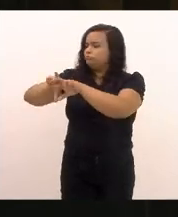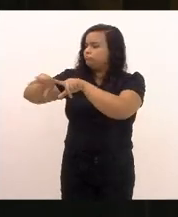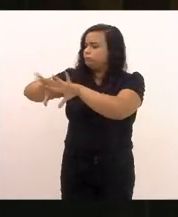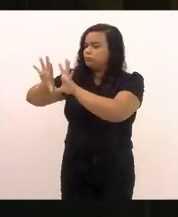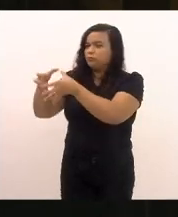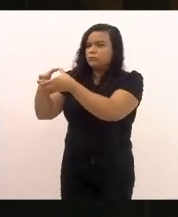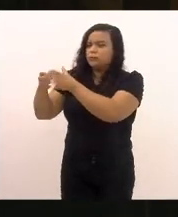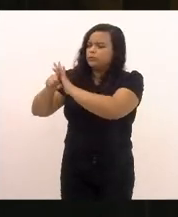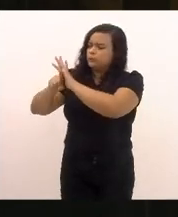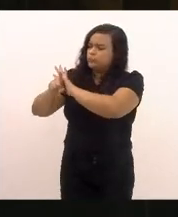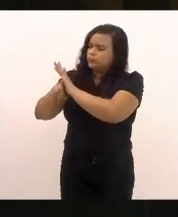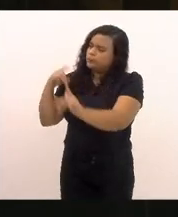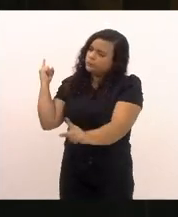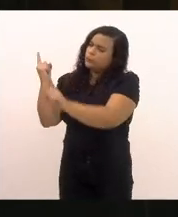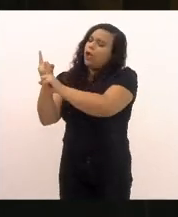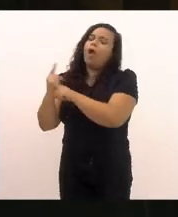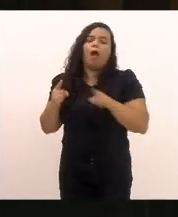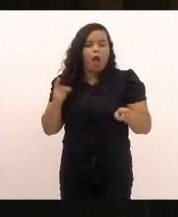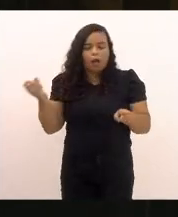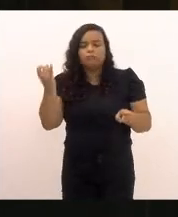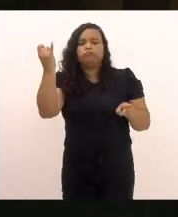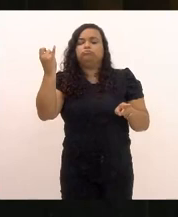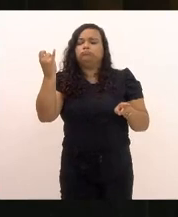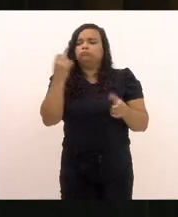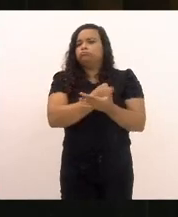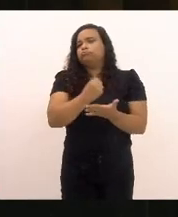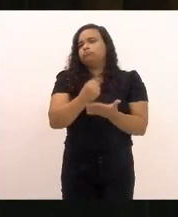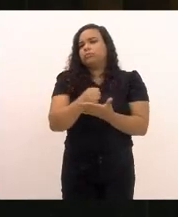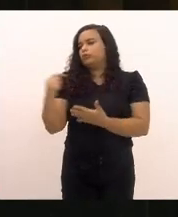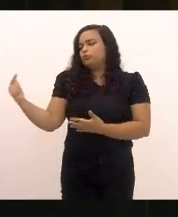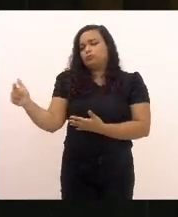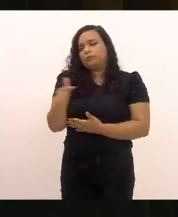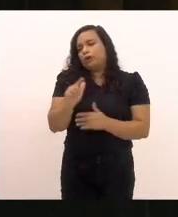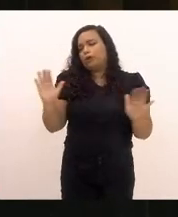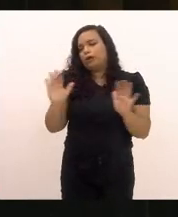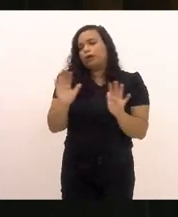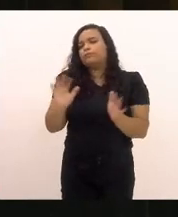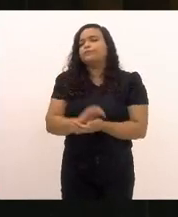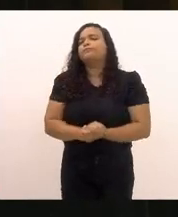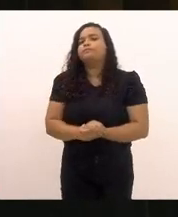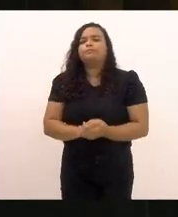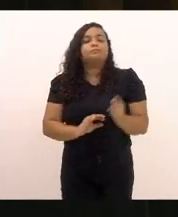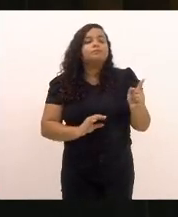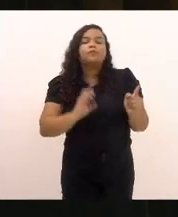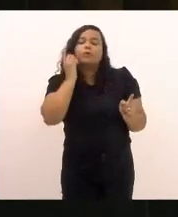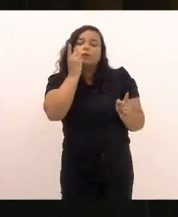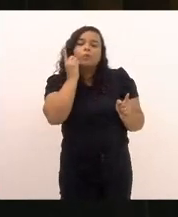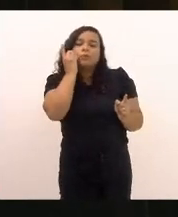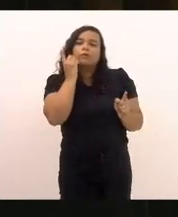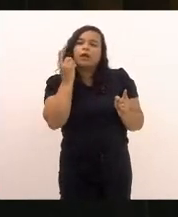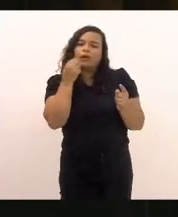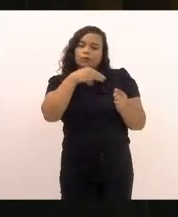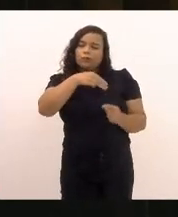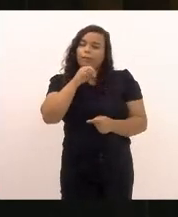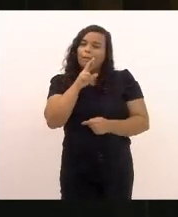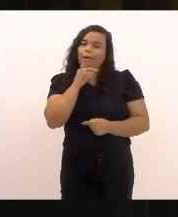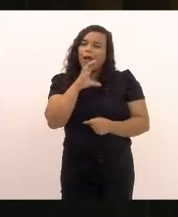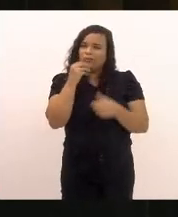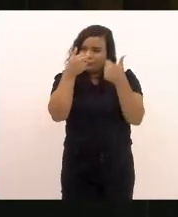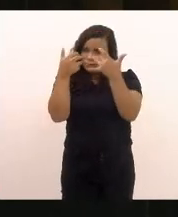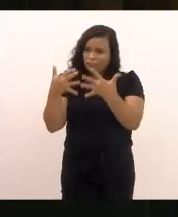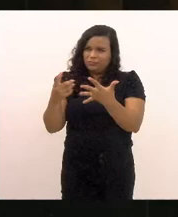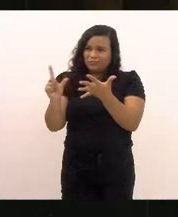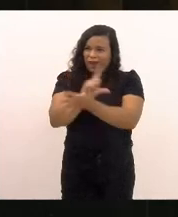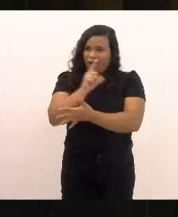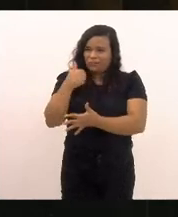tenha valia esse tipo de documento. Como o deputado que me antecedeu, Márcio Galberto, acabou de